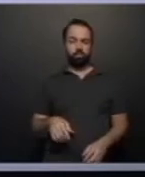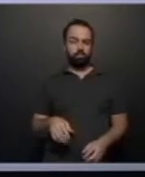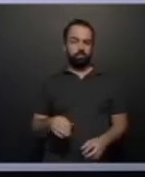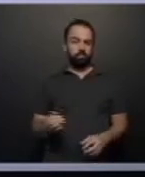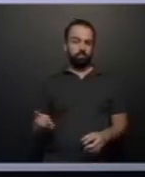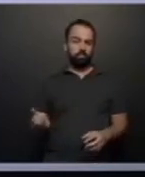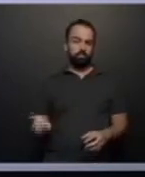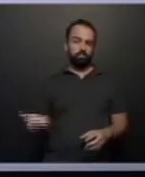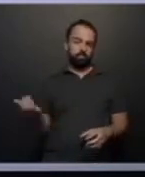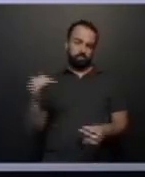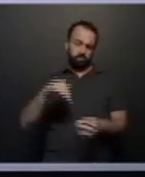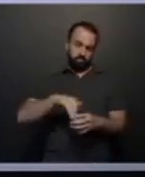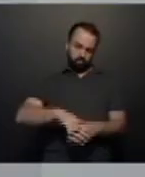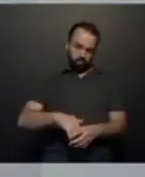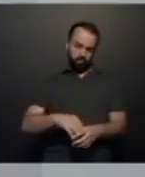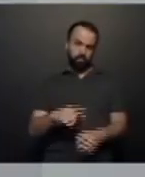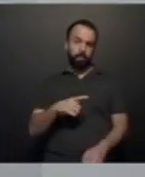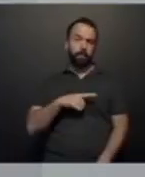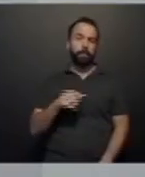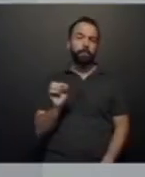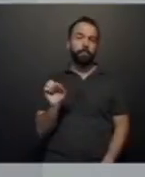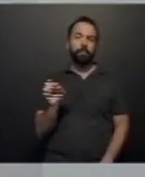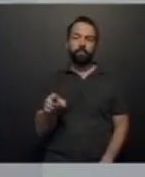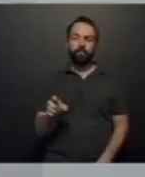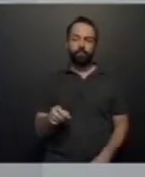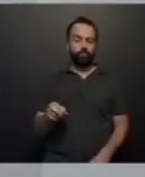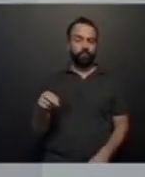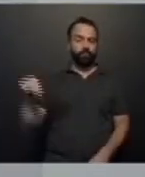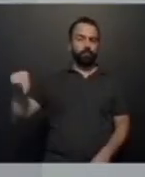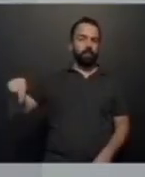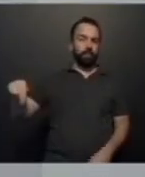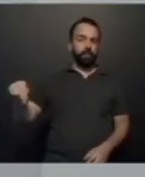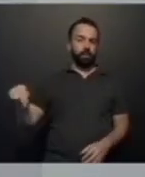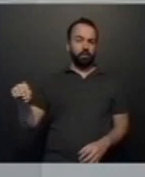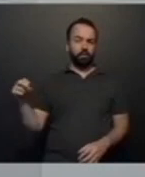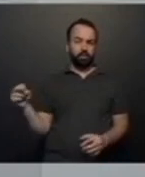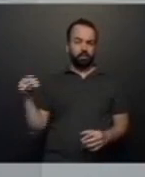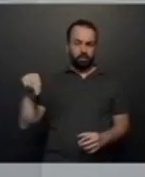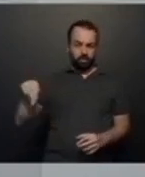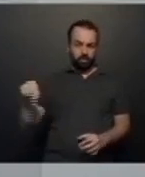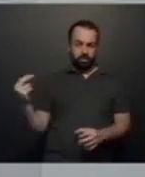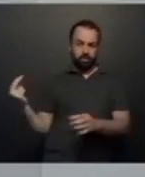os naturais pertencem a esse conjunto dos números inteiros relativos.